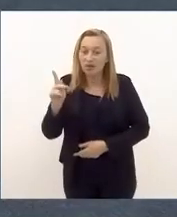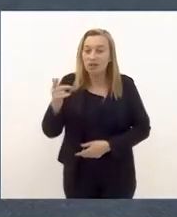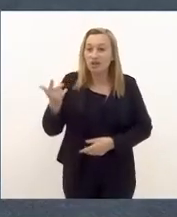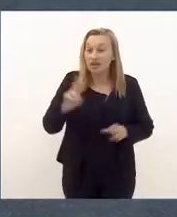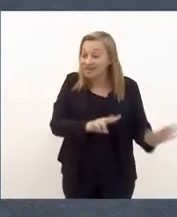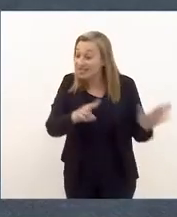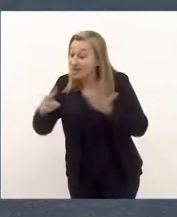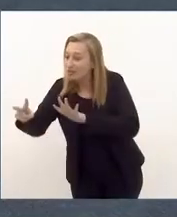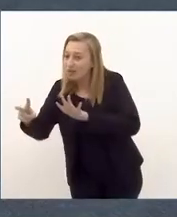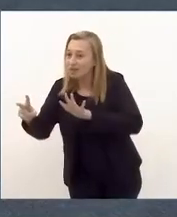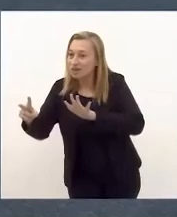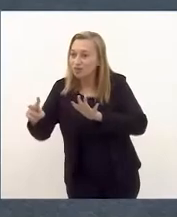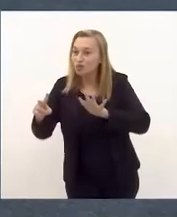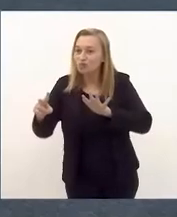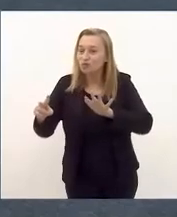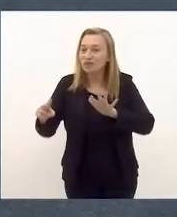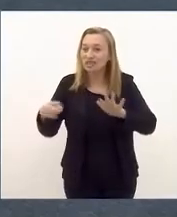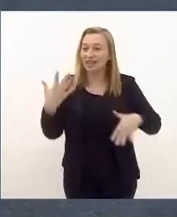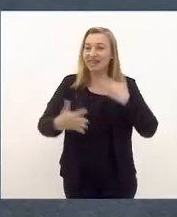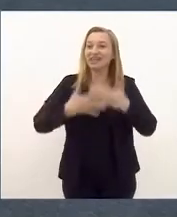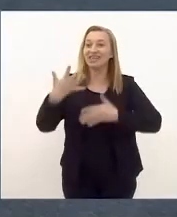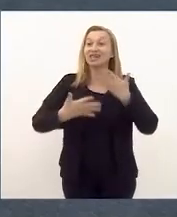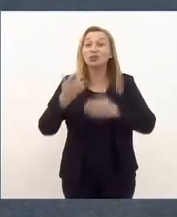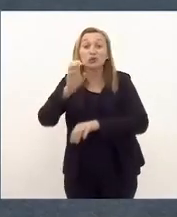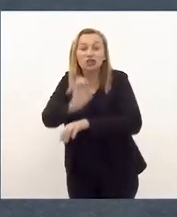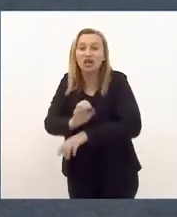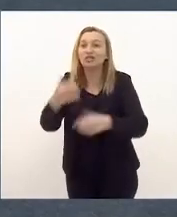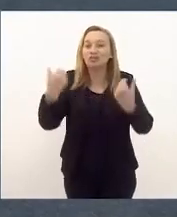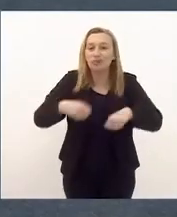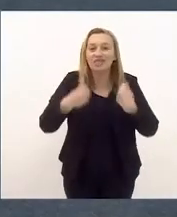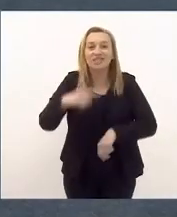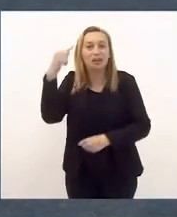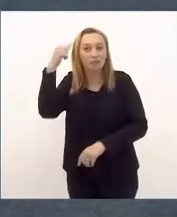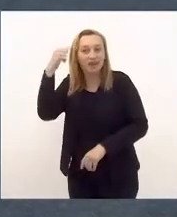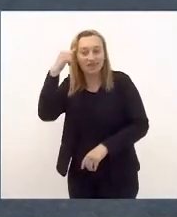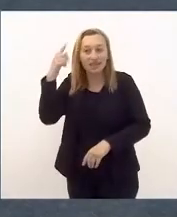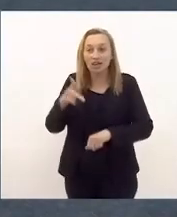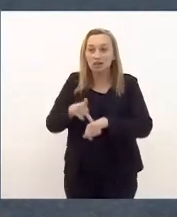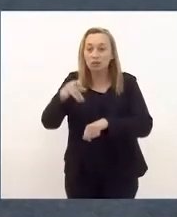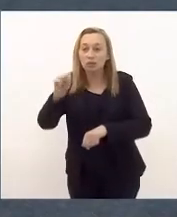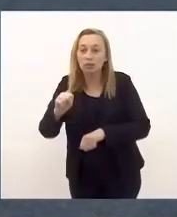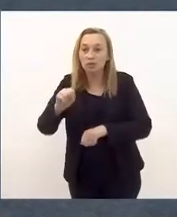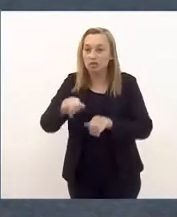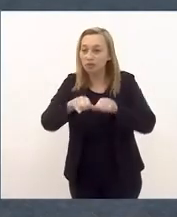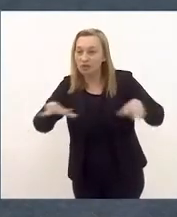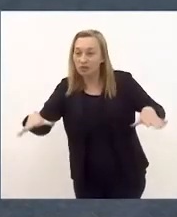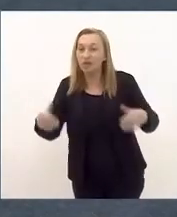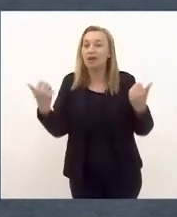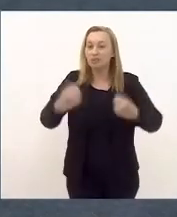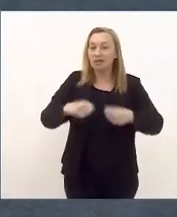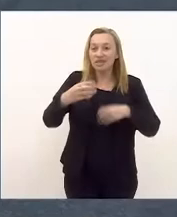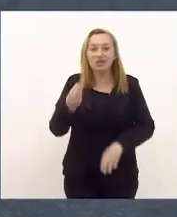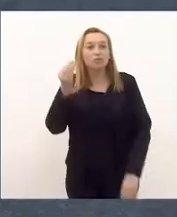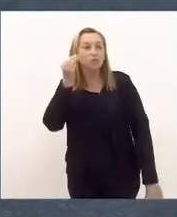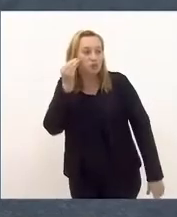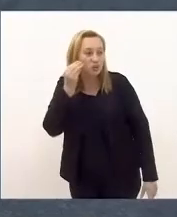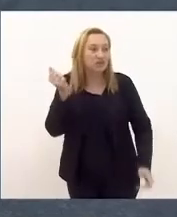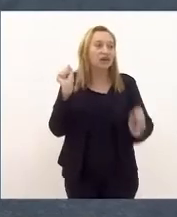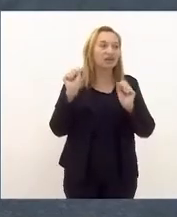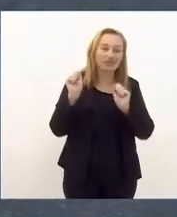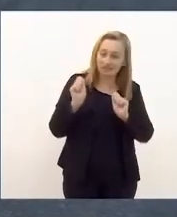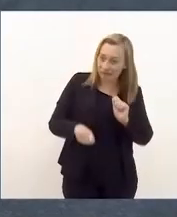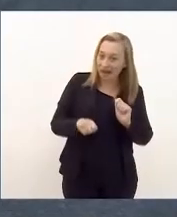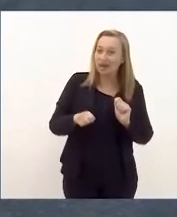semana pulsante e vibrante num estado que precisa pensar o pós-pandemia e precisa dar oportunidade